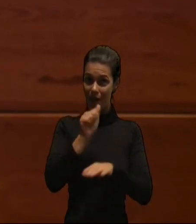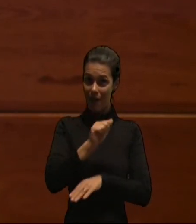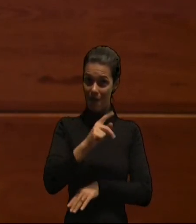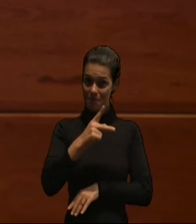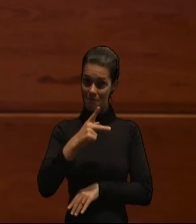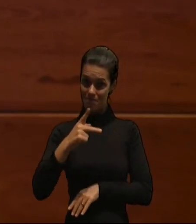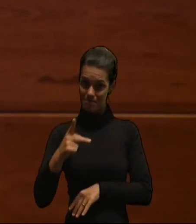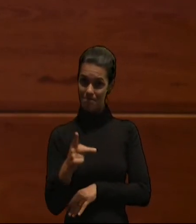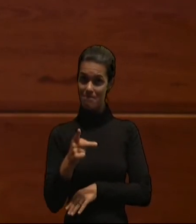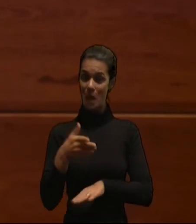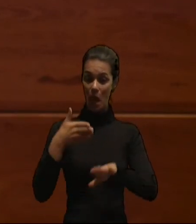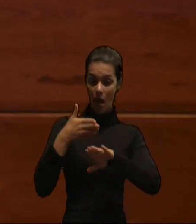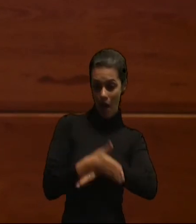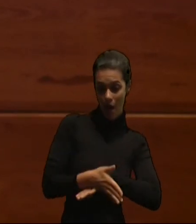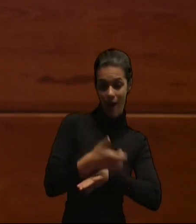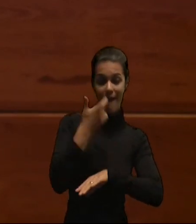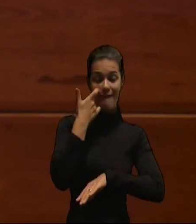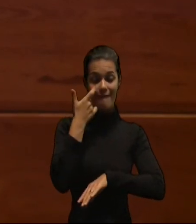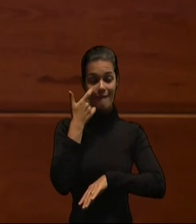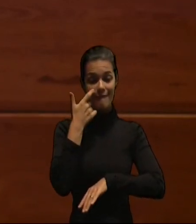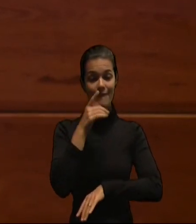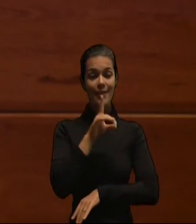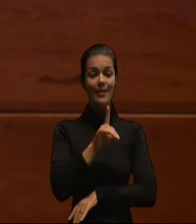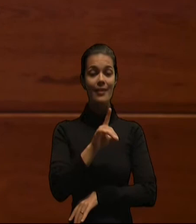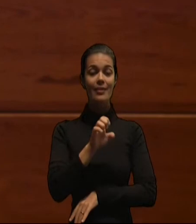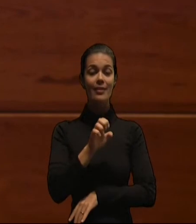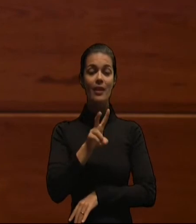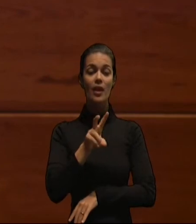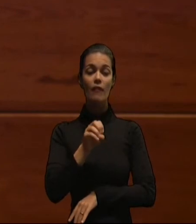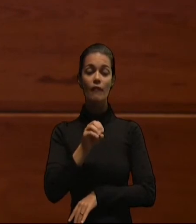uma perspectiva bíblica, doutrinária